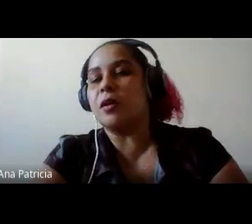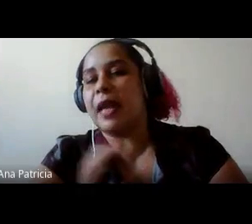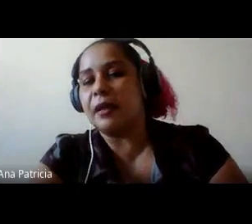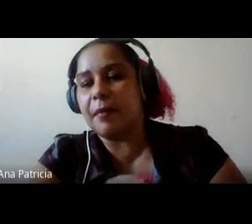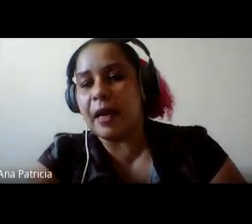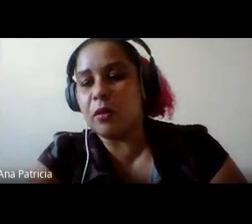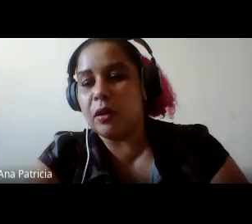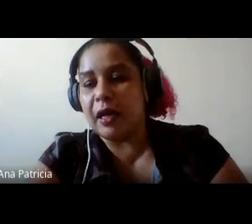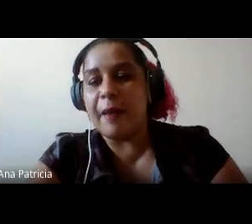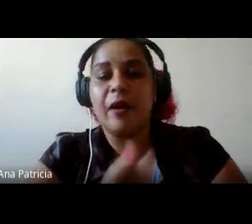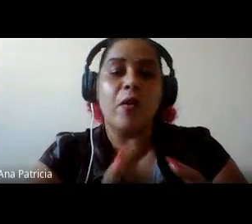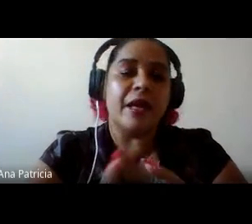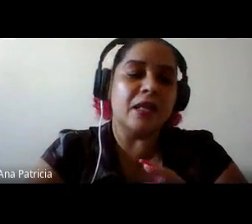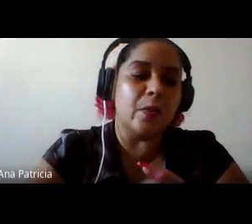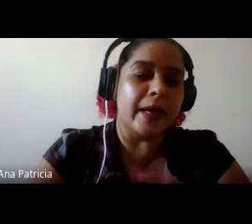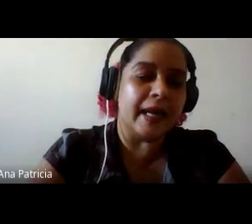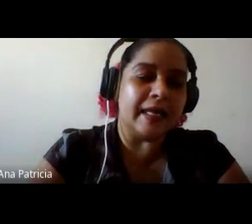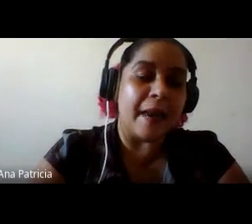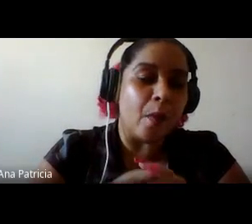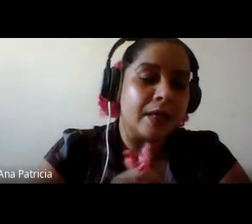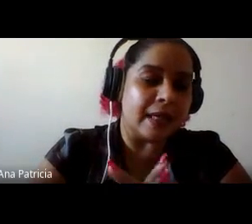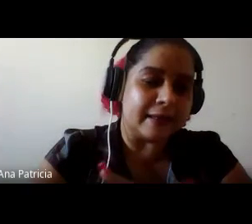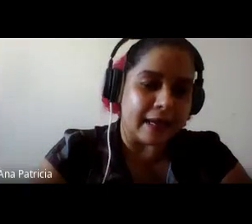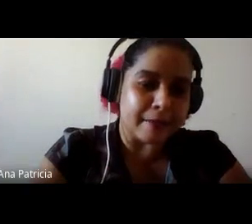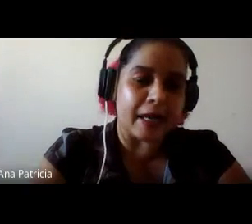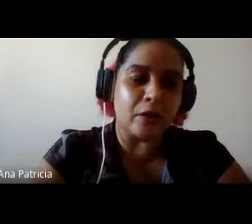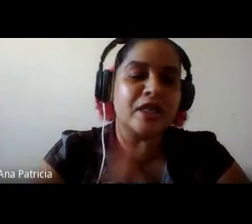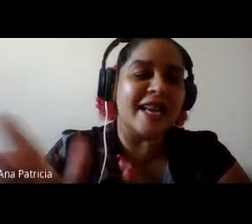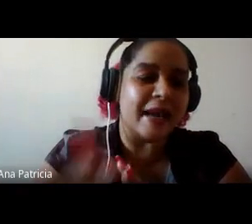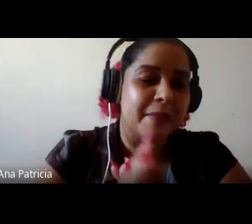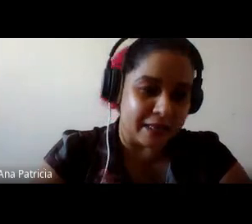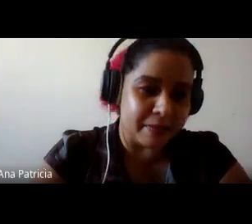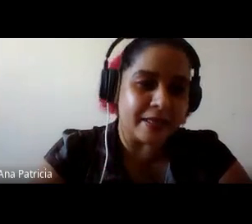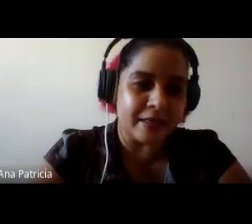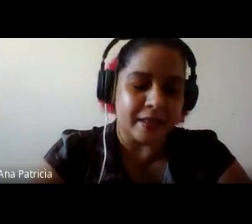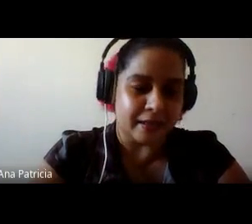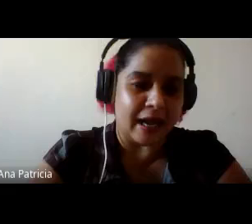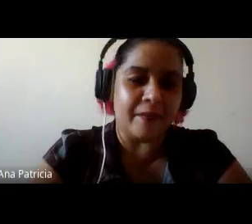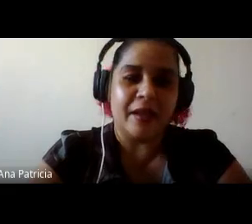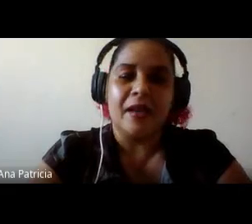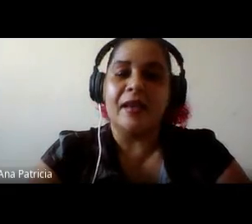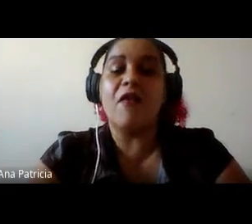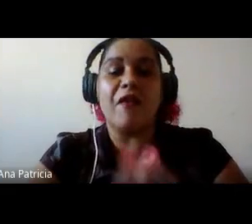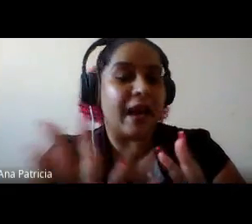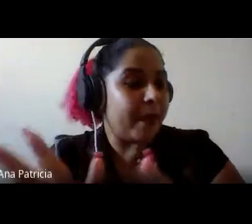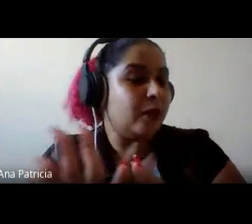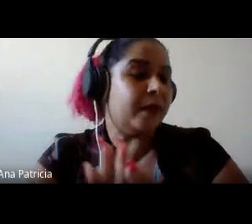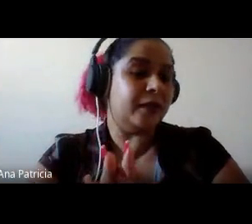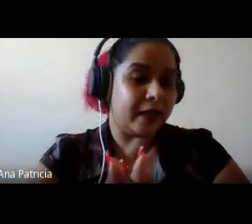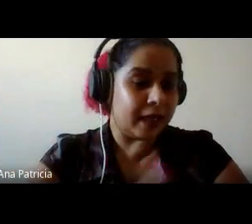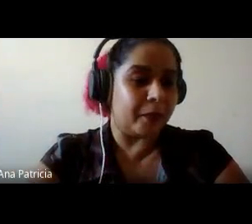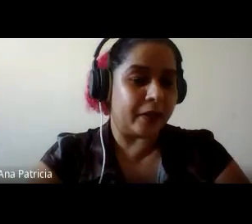Gente, eu tô puxando o saco de Maradona, é porque eu conheço ele há 10 mil anos atrás. Maradona já sabe Libras, tá? E eu vou